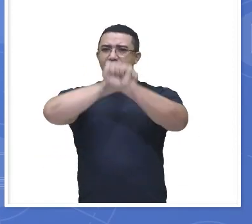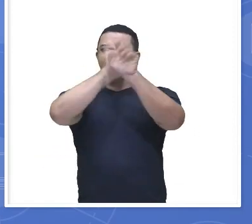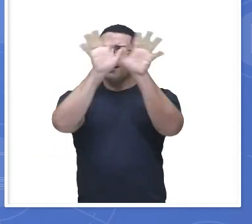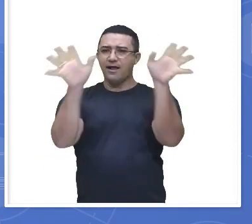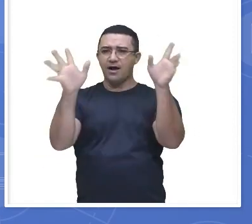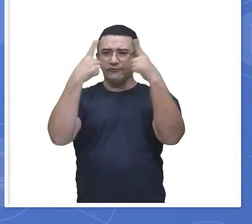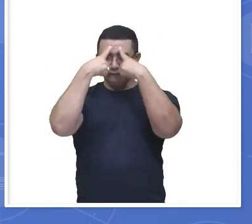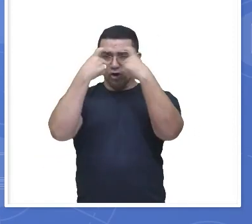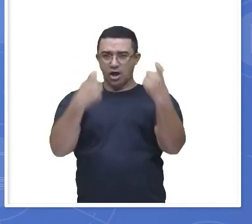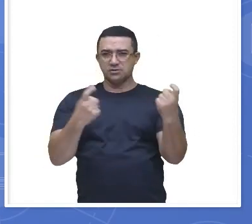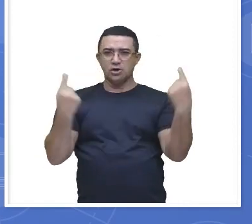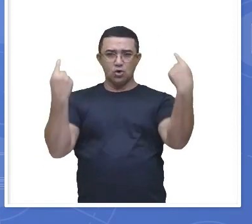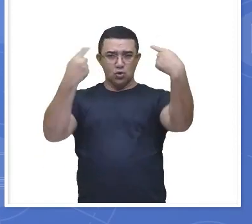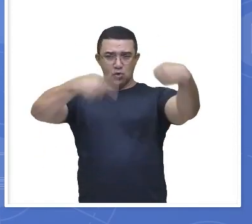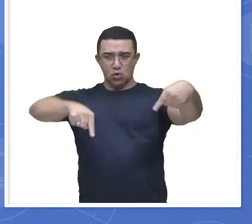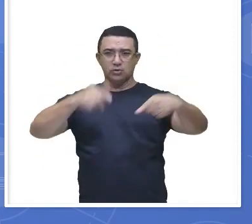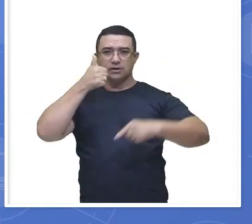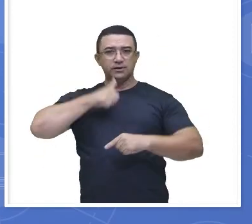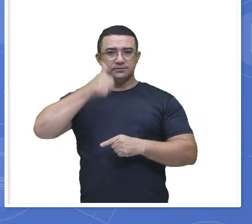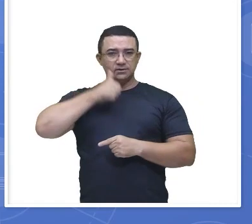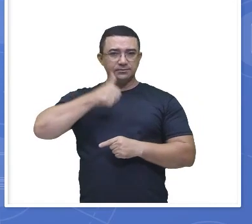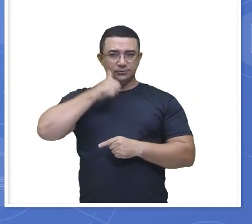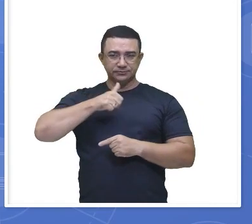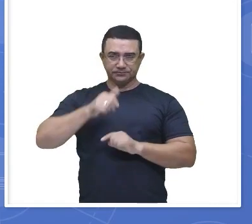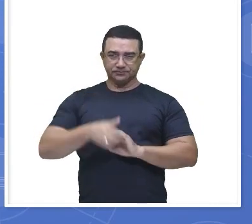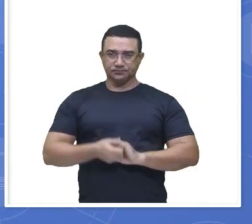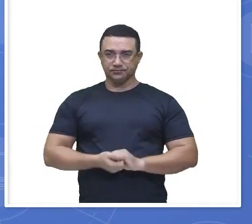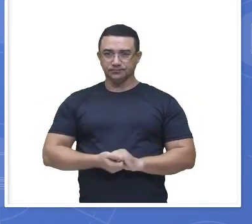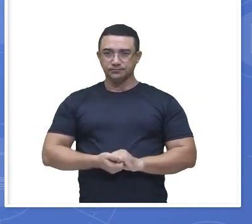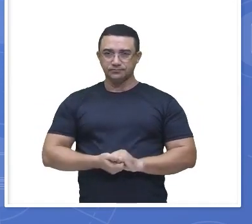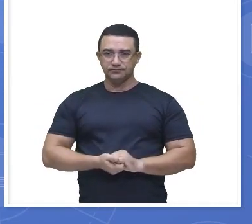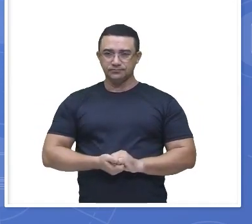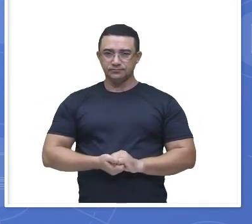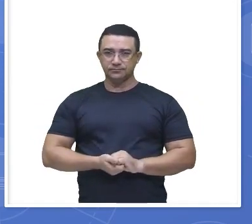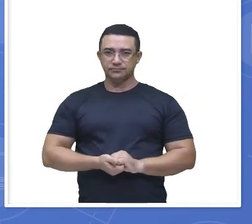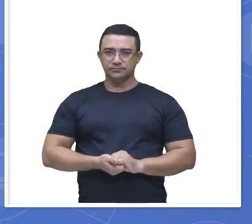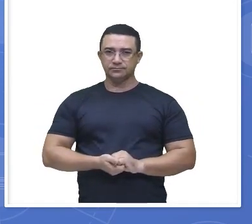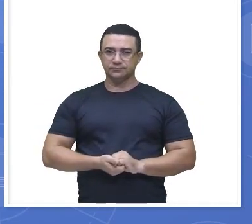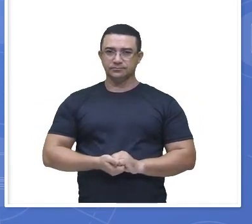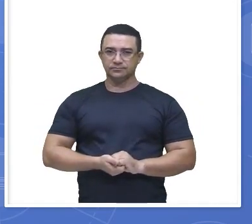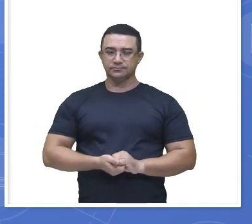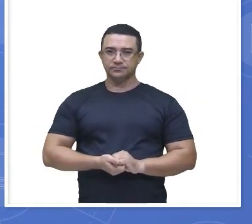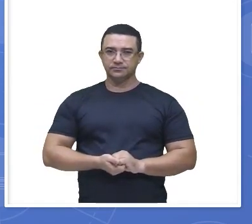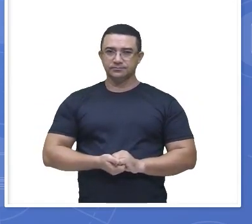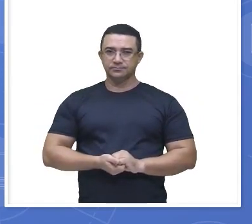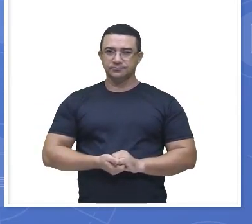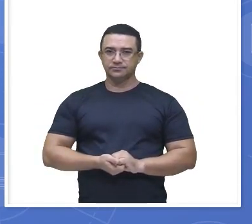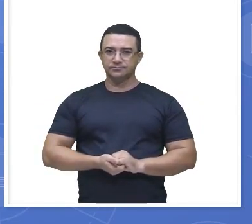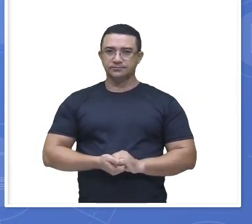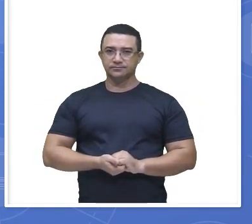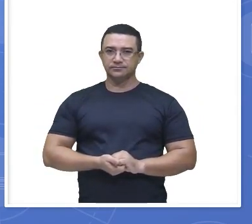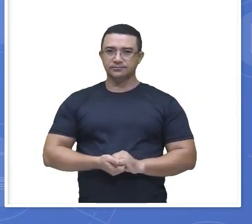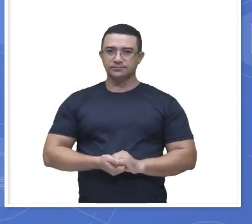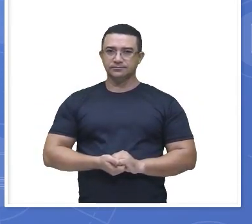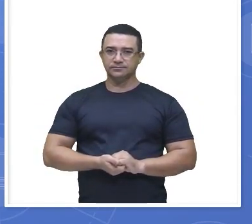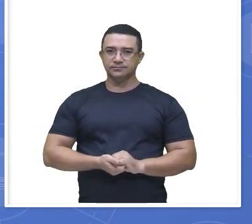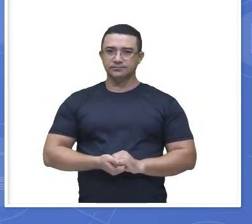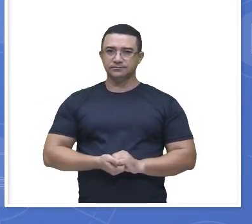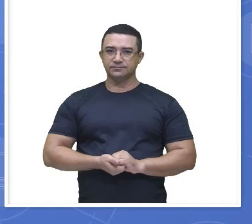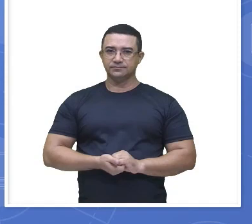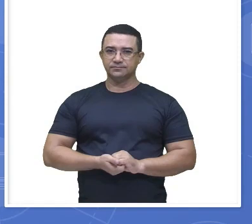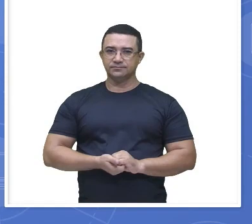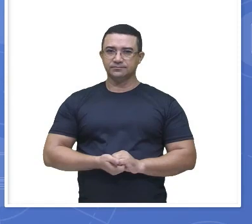violência contra as mulheres. Usou o texto da aula para ilustrar a sua resposta. Muito bem. Aí a gente vai